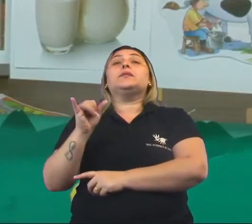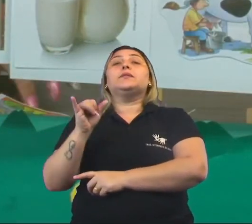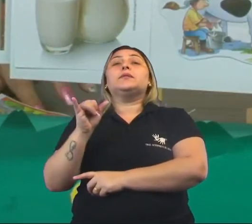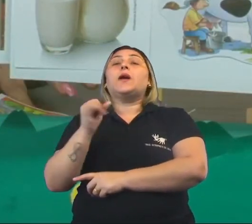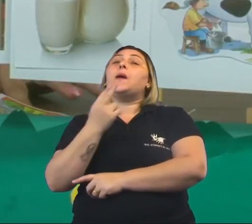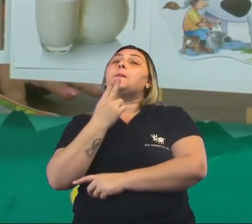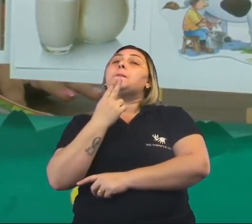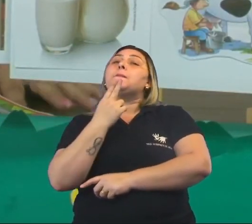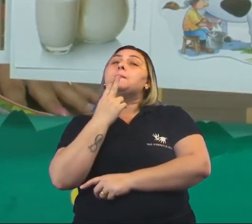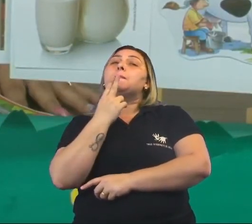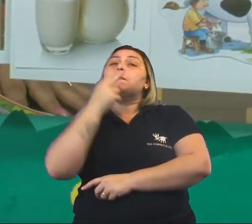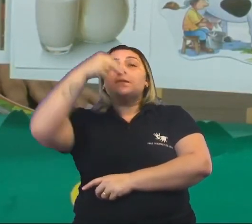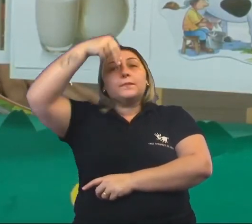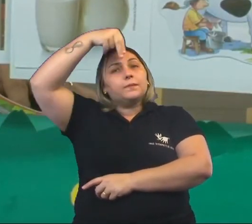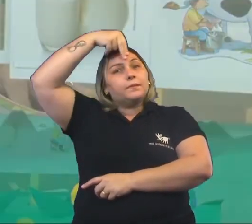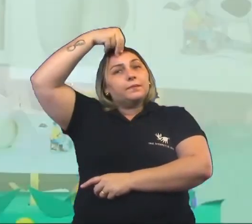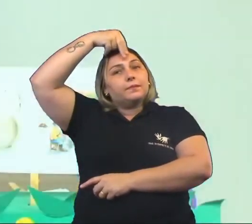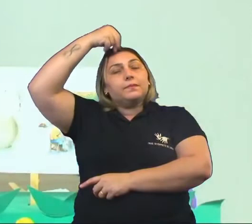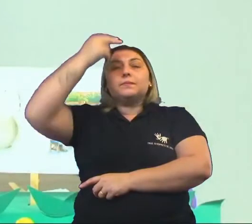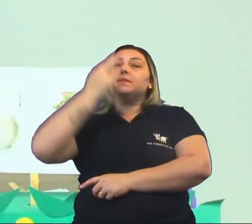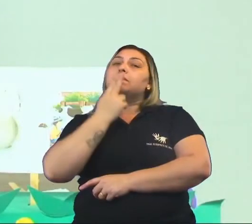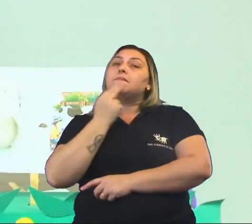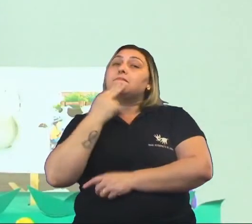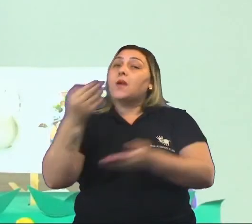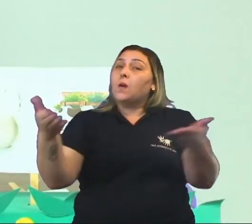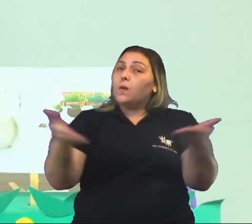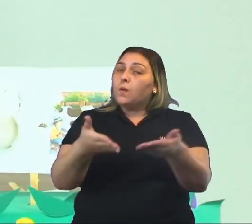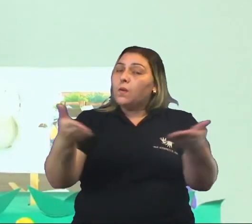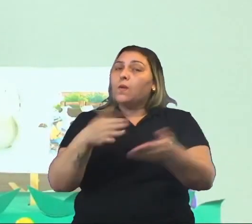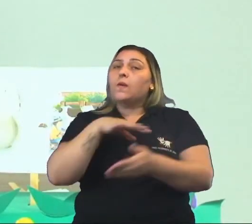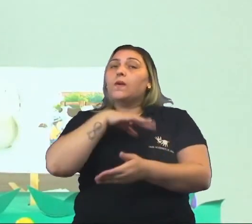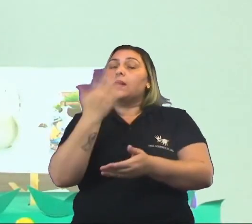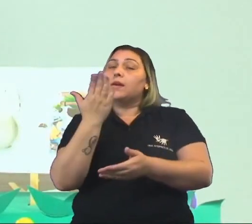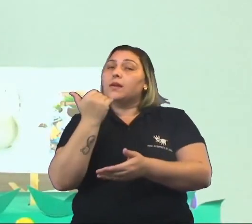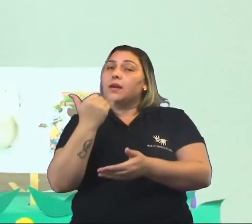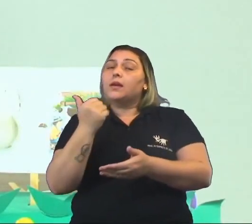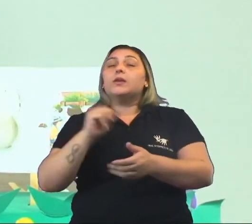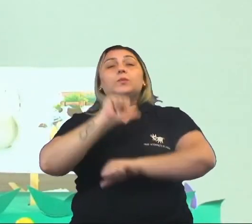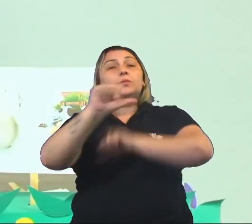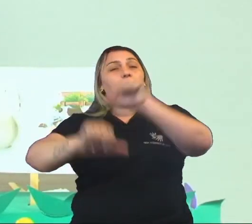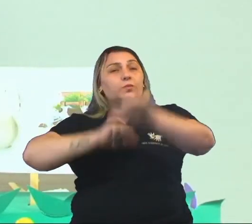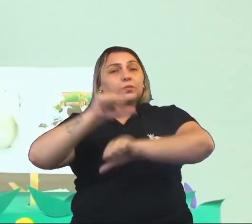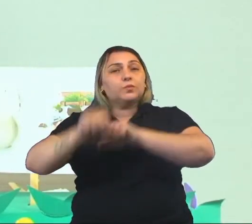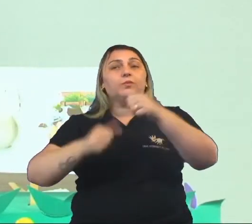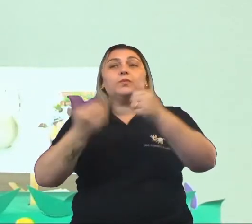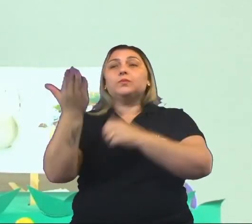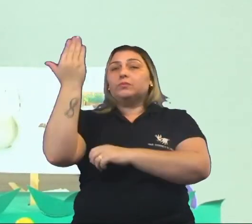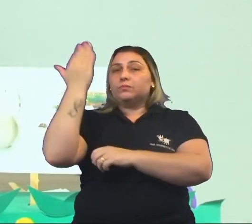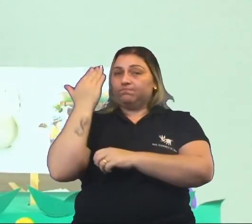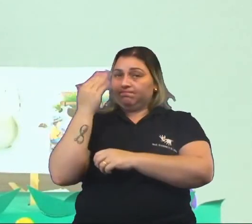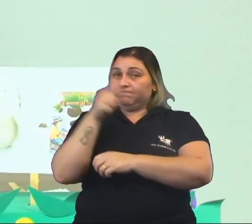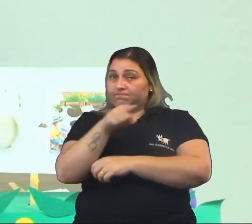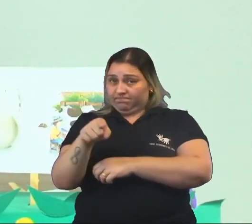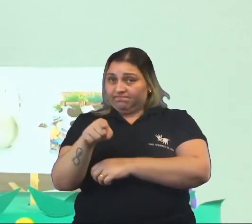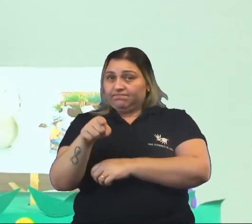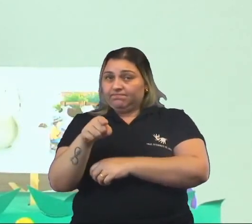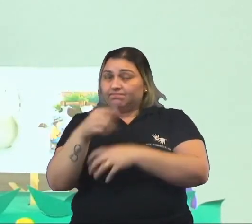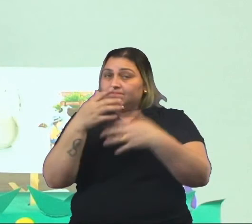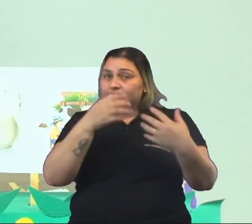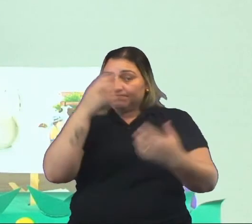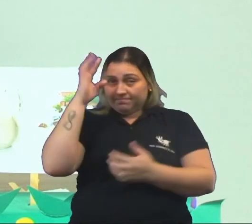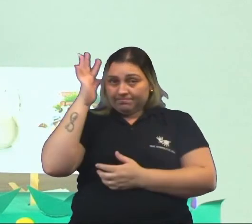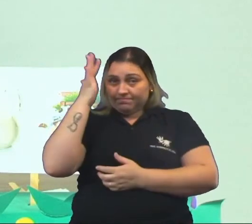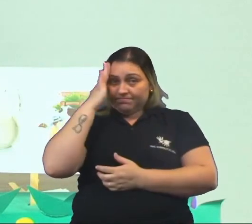cabra. Hoje em dia, a nossa alimentação mudou muito em relação à do passado, vocês concordam? Muito